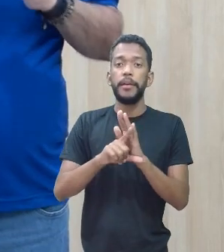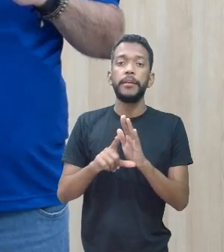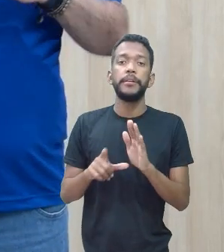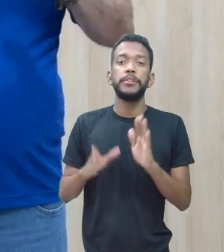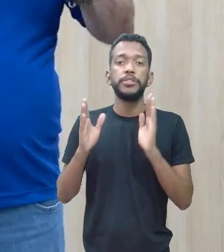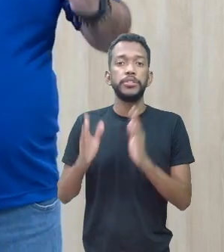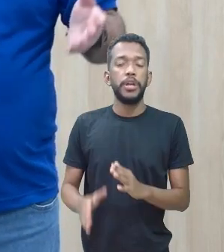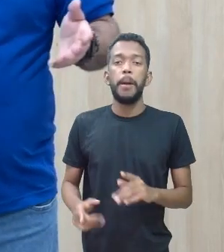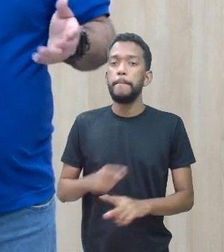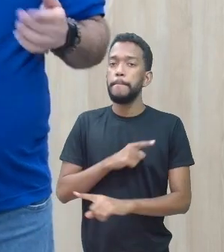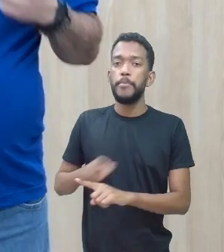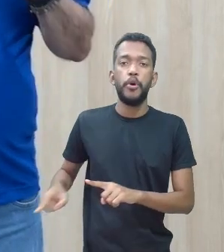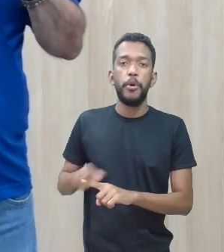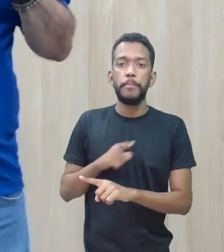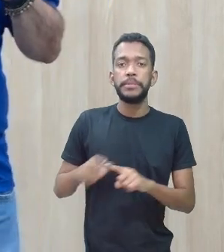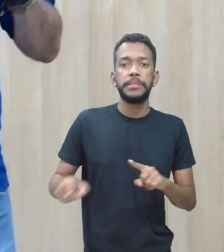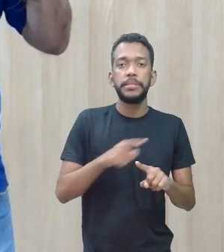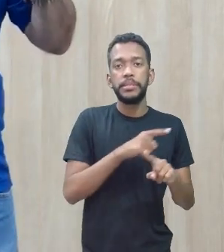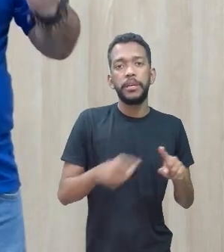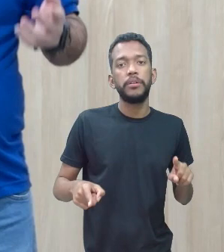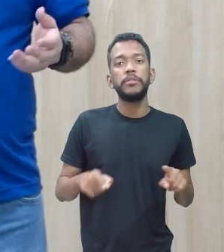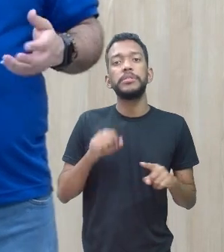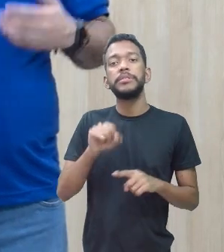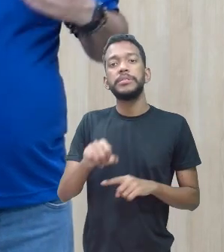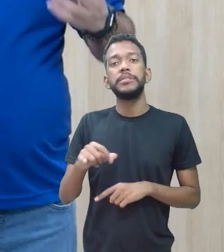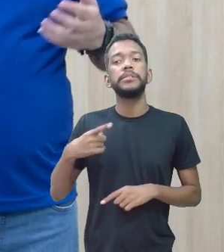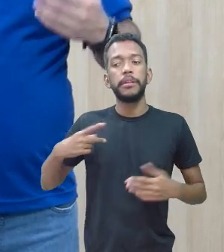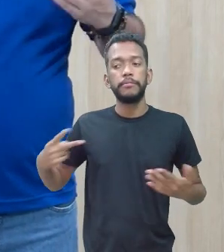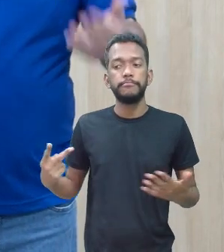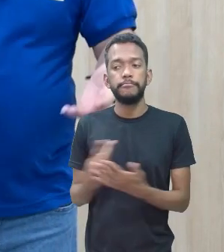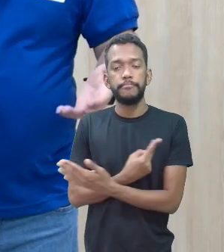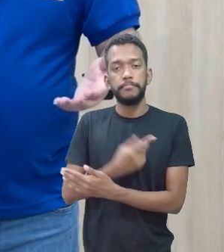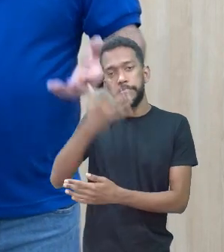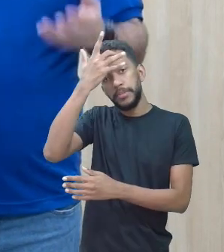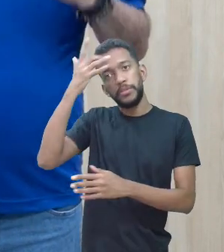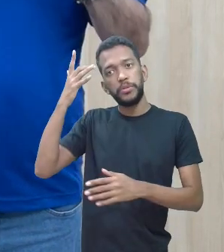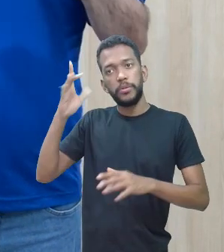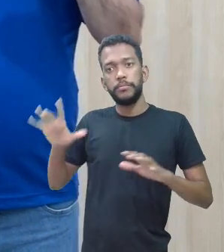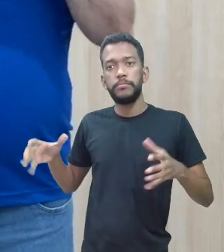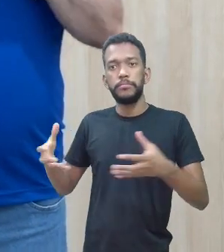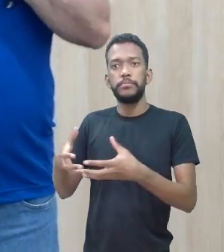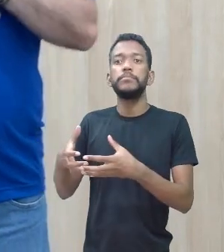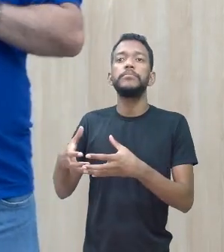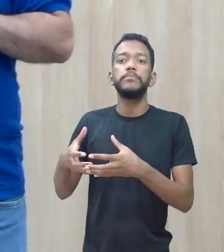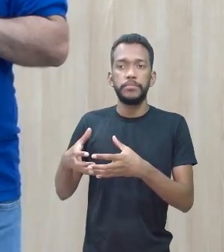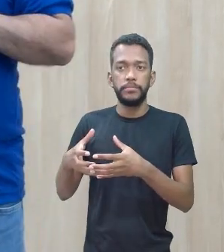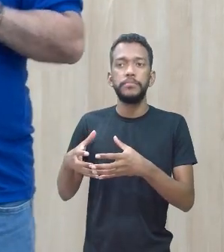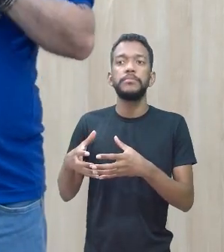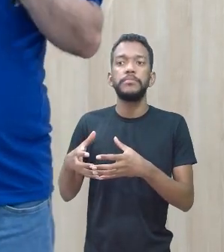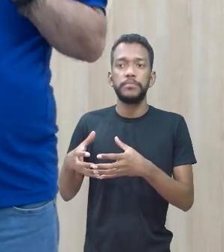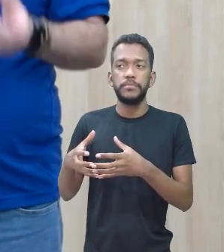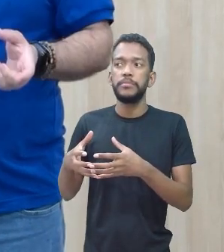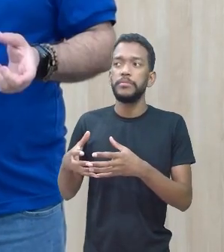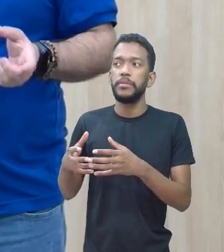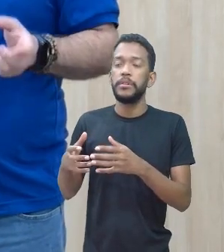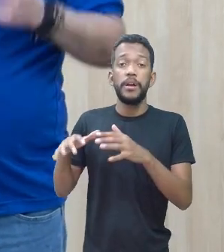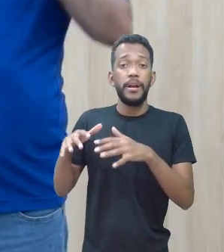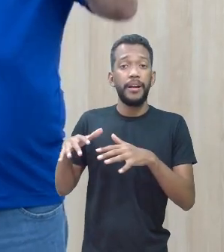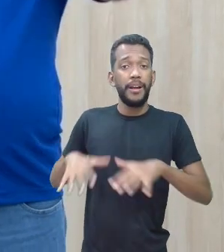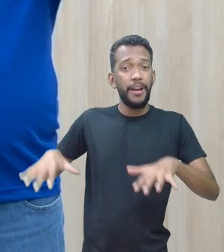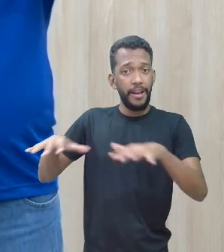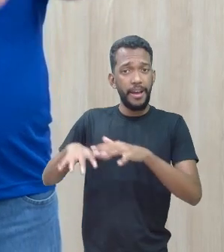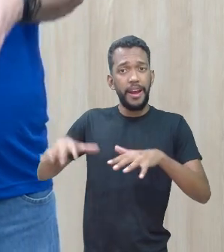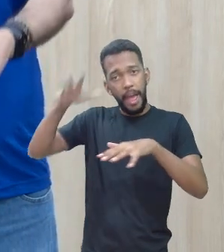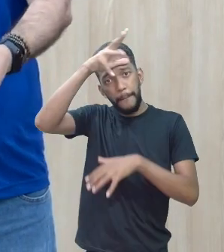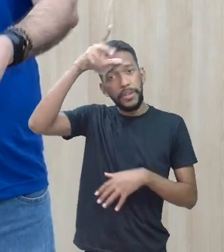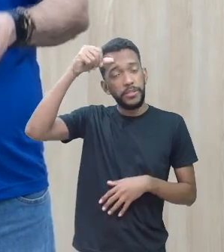a proibição de que se fizesse, né, escravos indígenas. Então, mesmo na região da Amazônia, né,